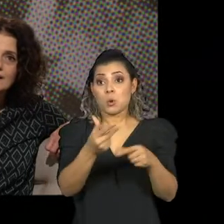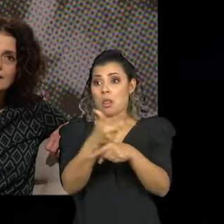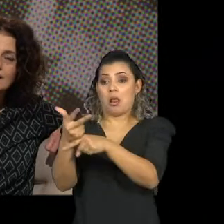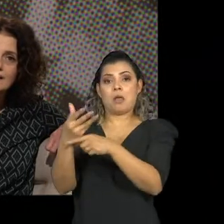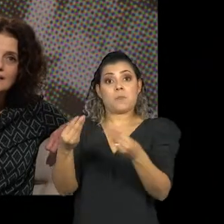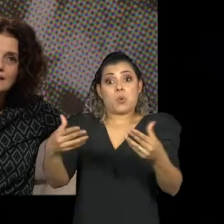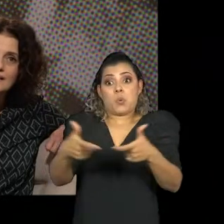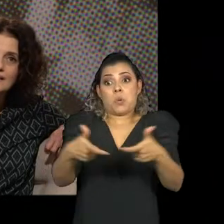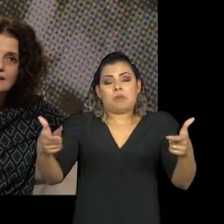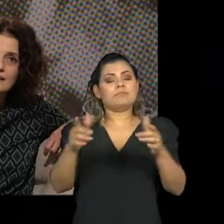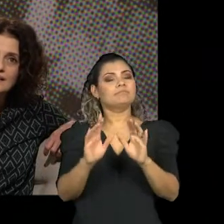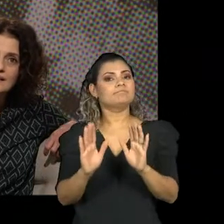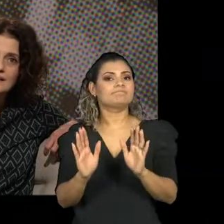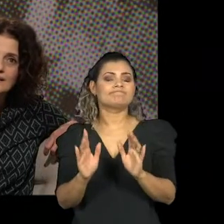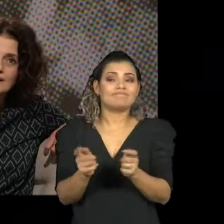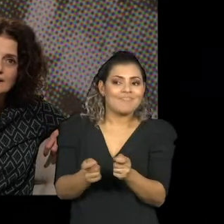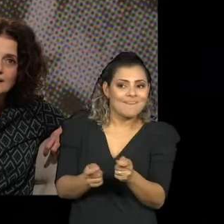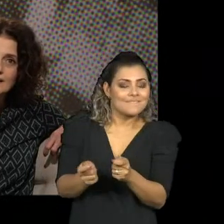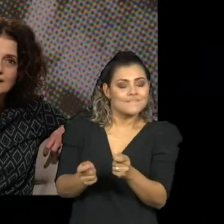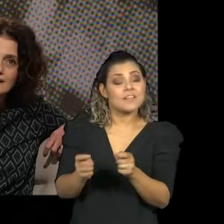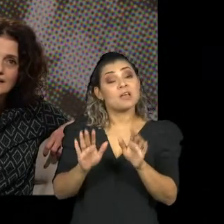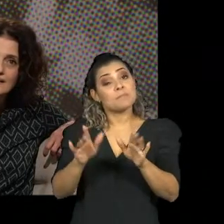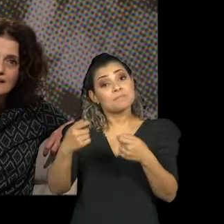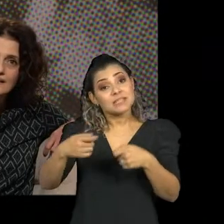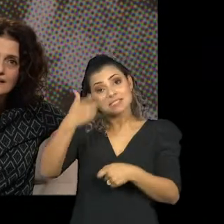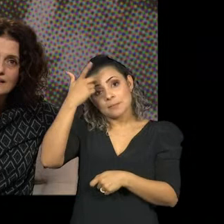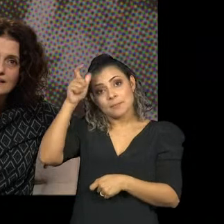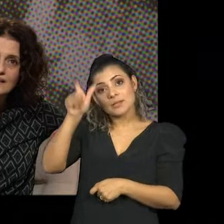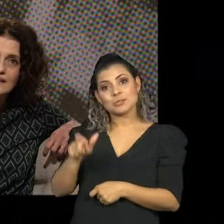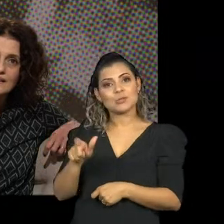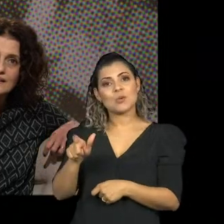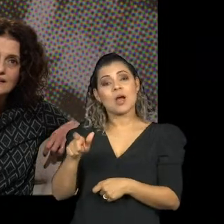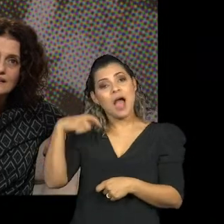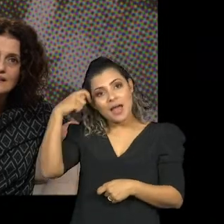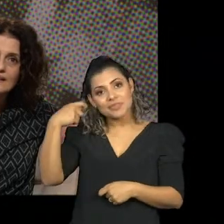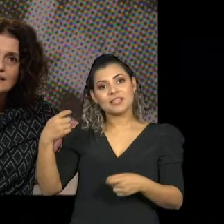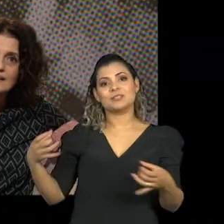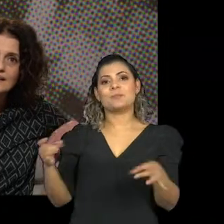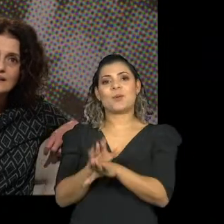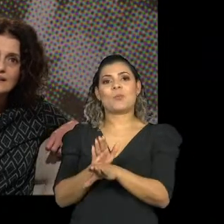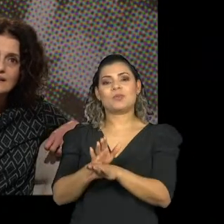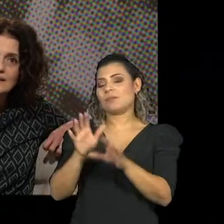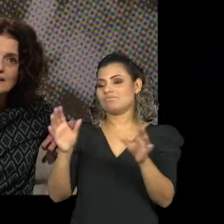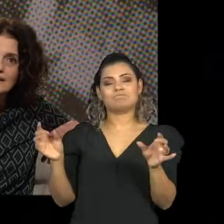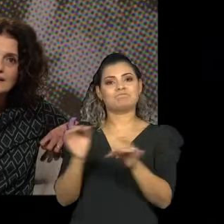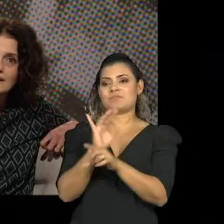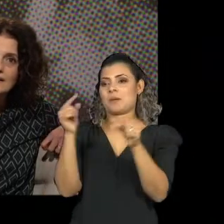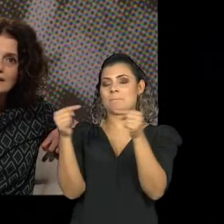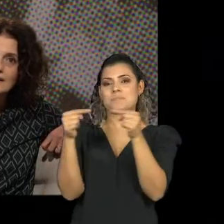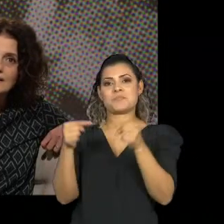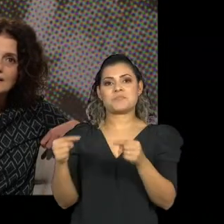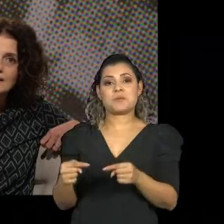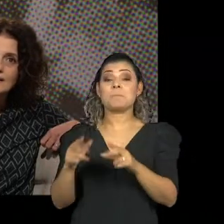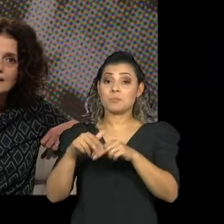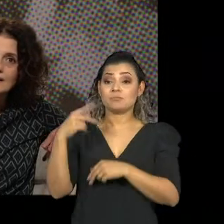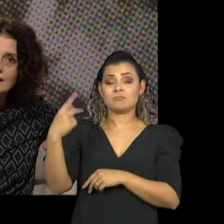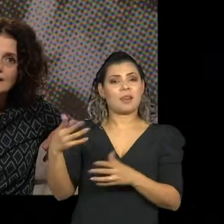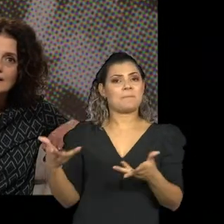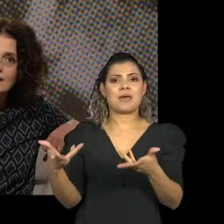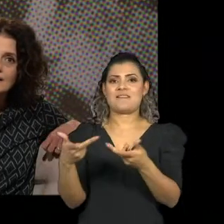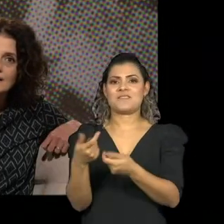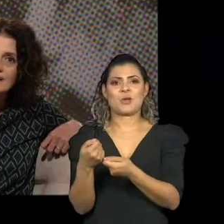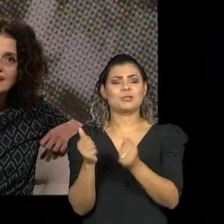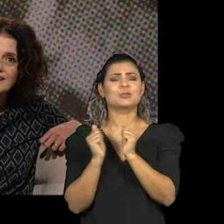você não pode dar esse trabalho. Então você precisa ter uma pessoa lá que esteja do seu lado, incondicionalmente. E ela foi, nos 2 boleiros, ela foi